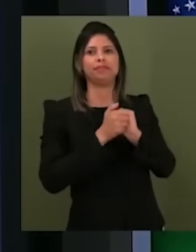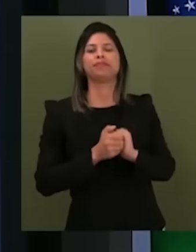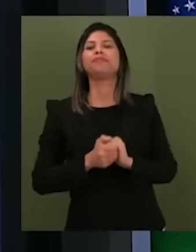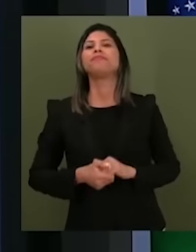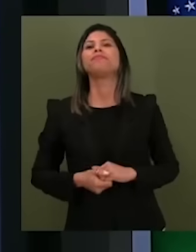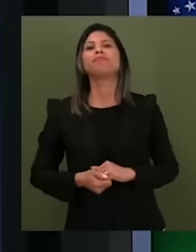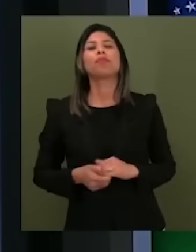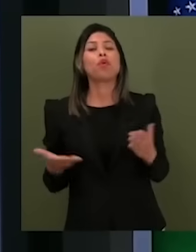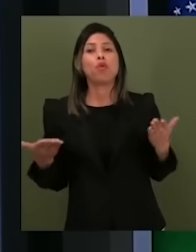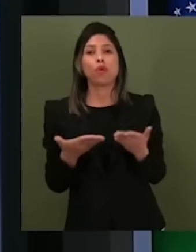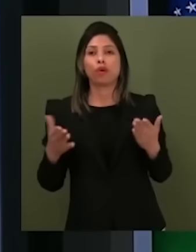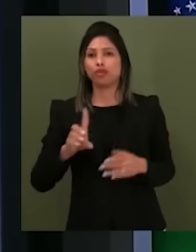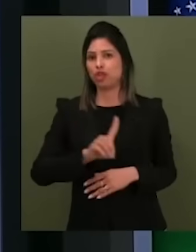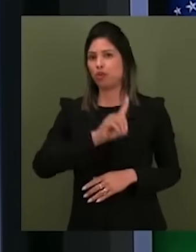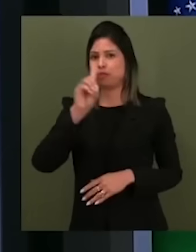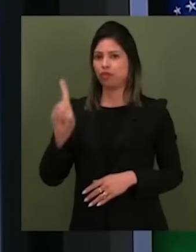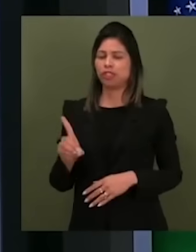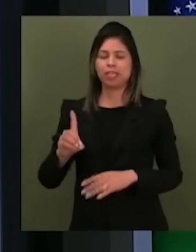Hoje é um dia emblemático de todas as formas.